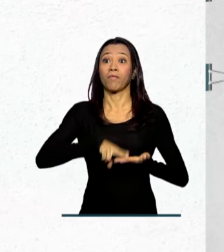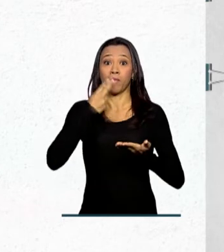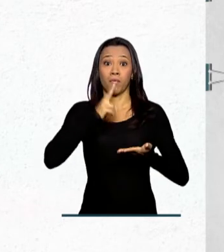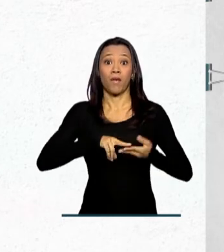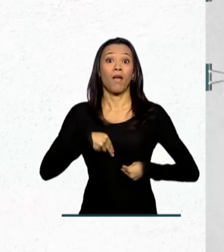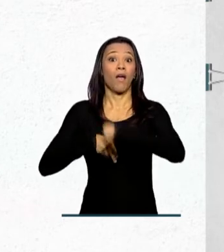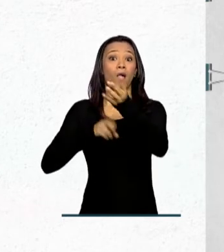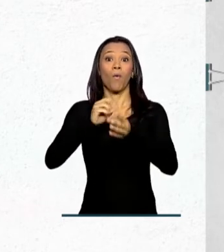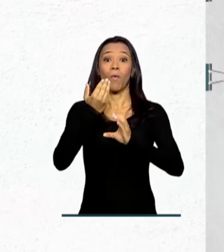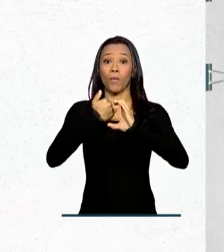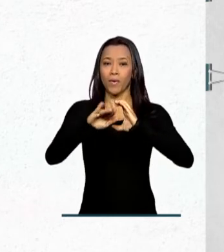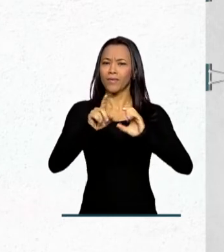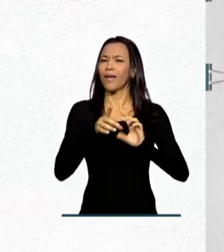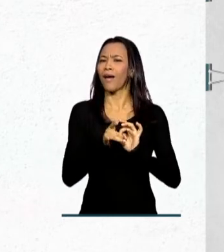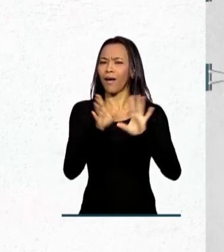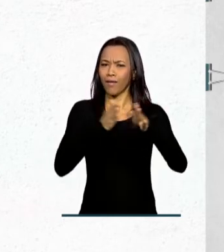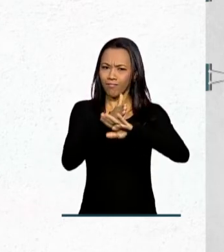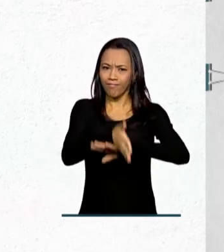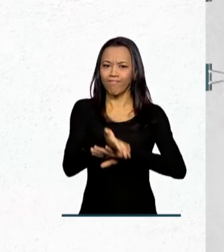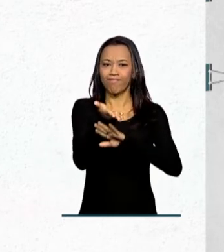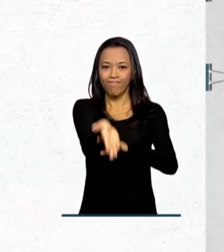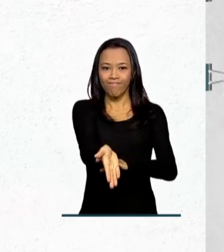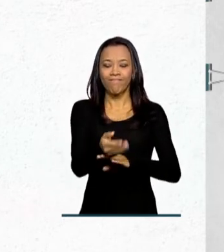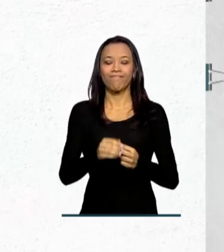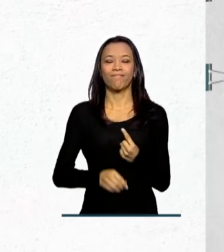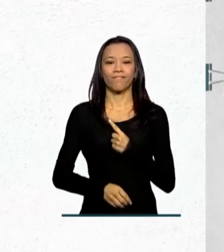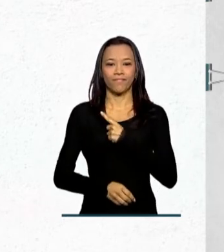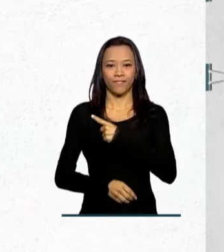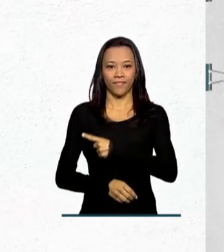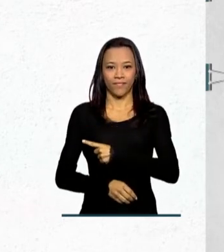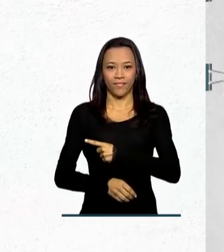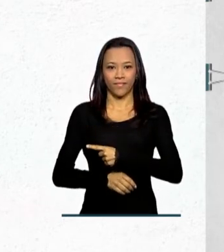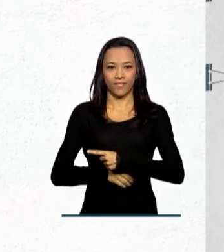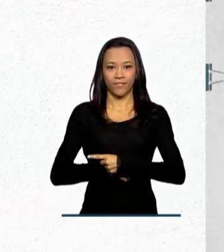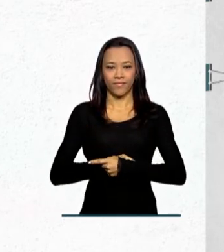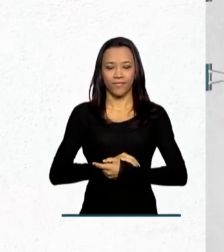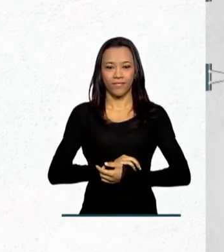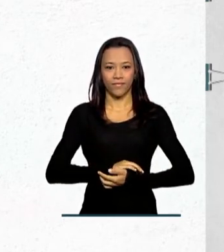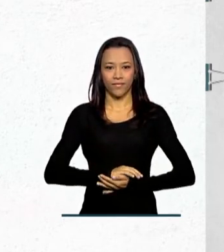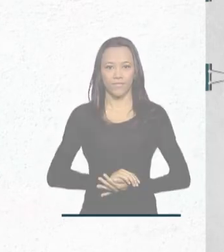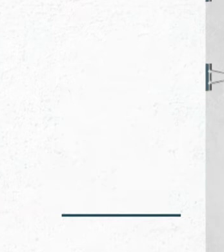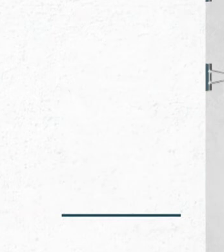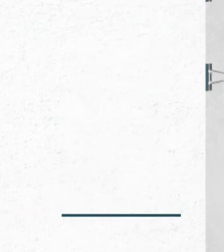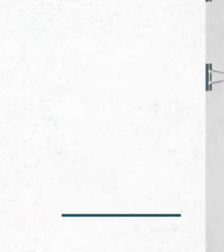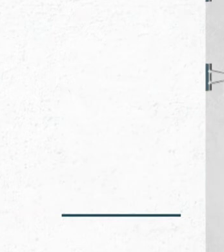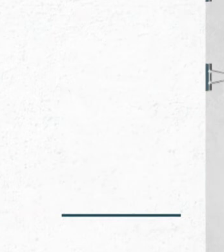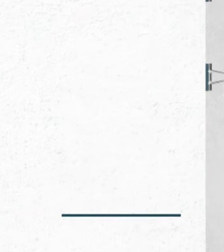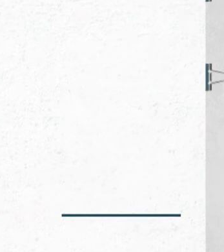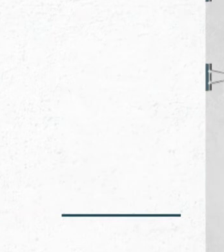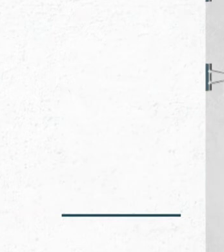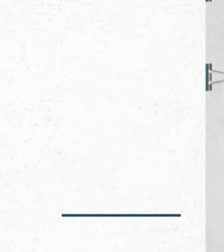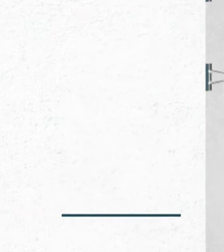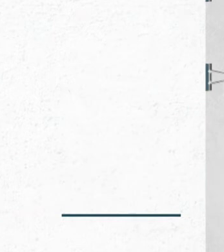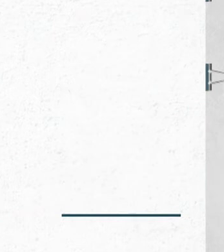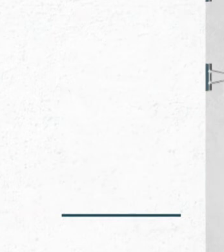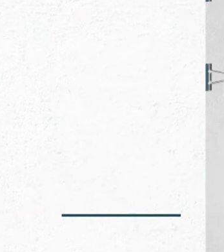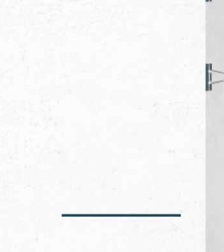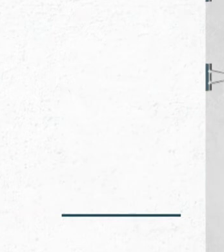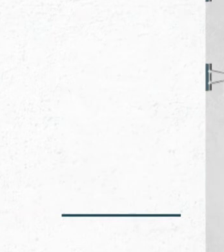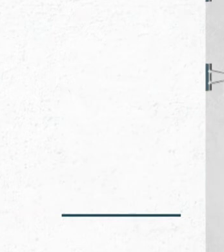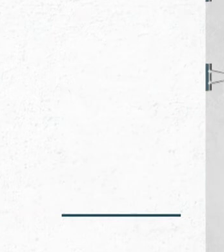ou e-mail, está disponível no site justiça.gov.br. Thank you.